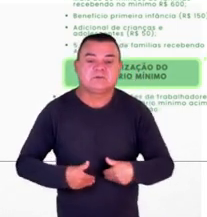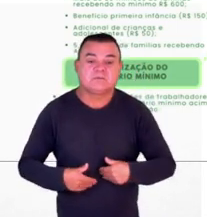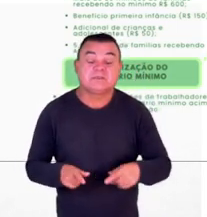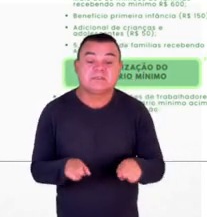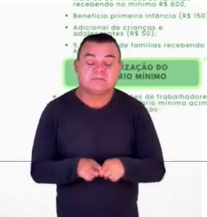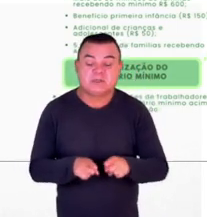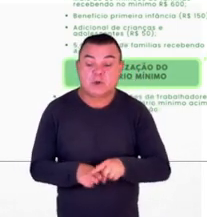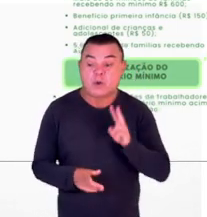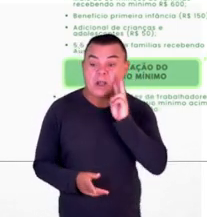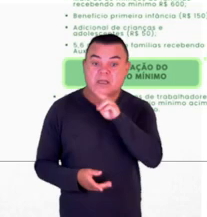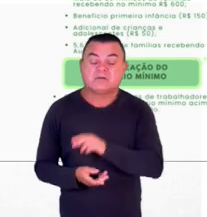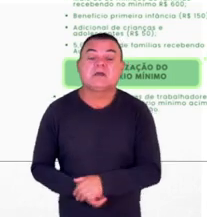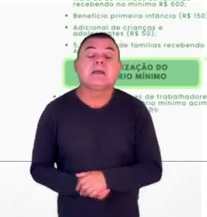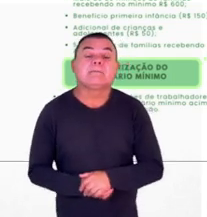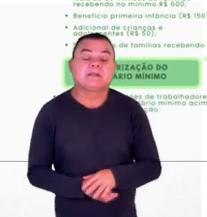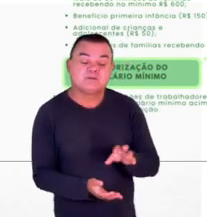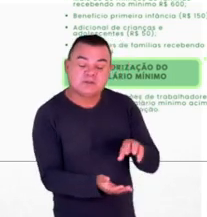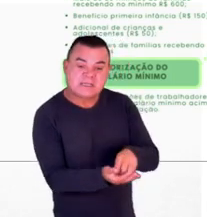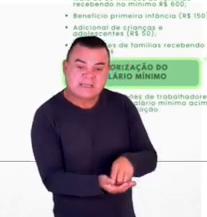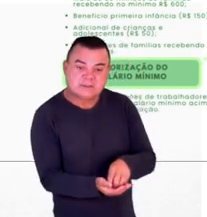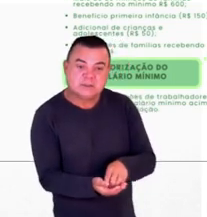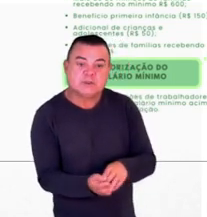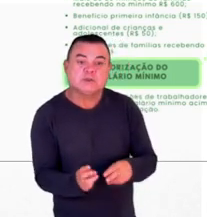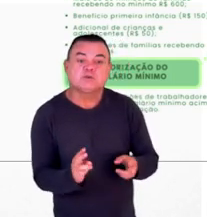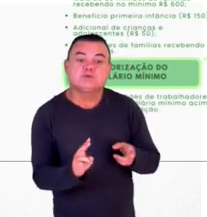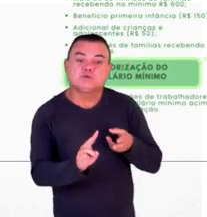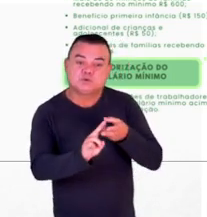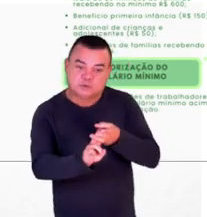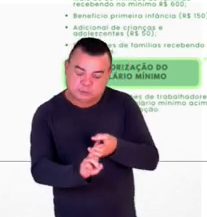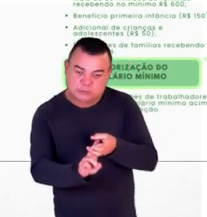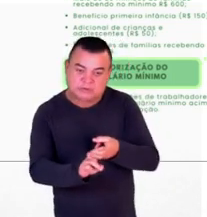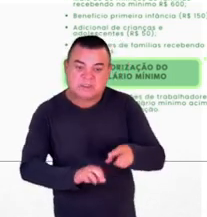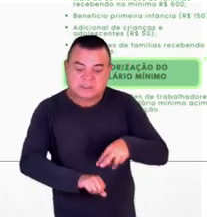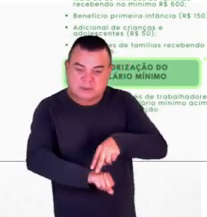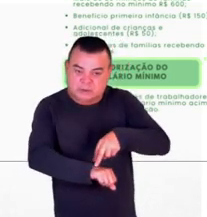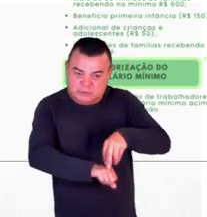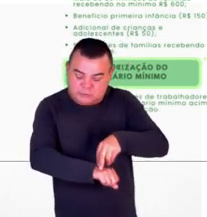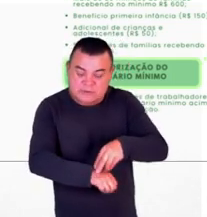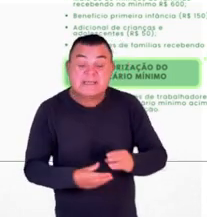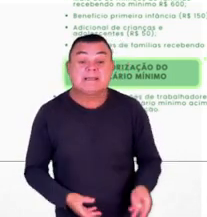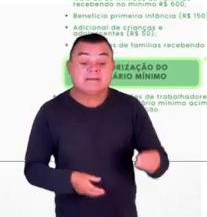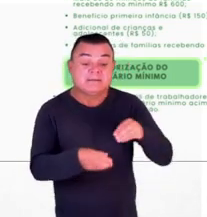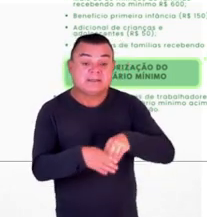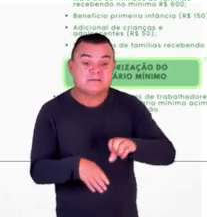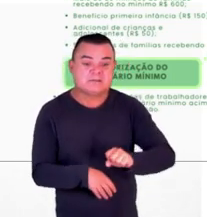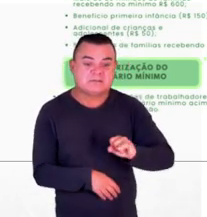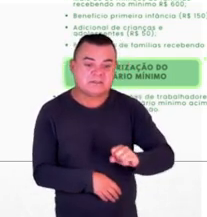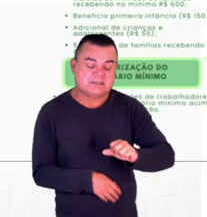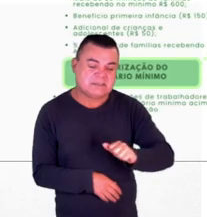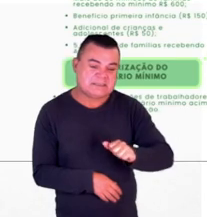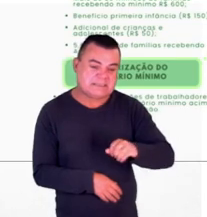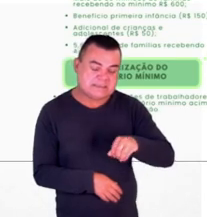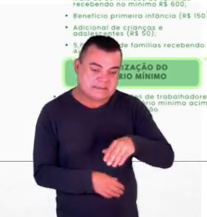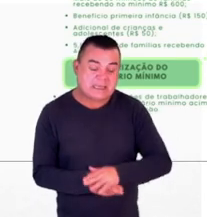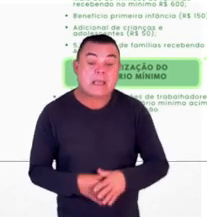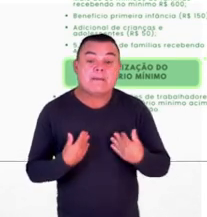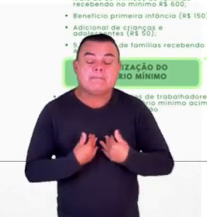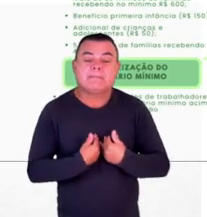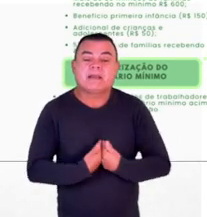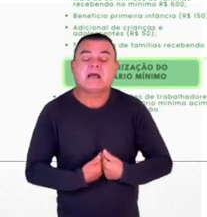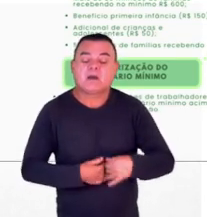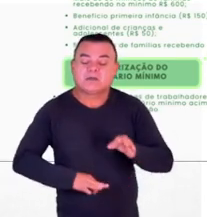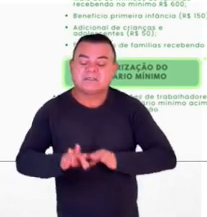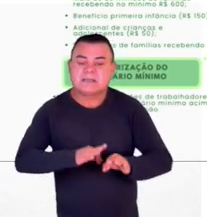unidades do SUS su eh e dentro do cisan né para preparar e qualificar ainda mais essa identificação